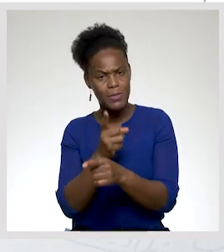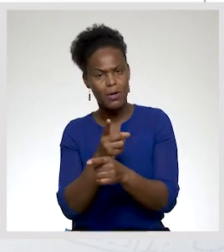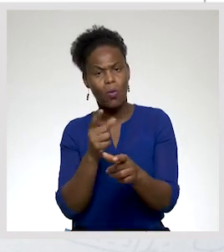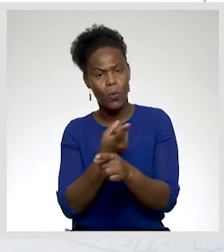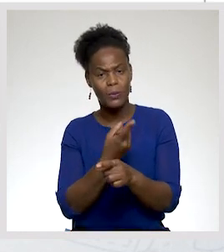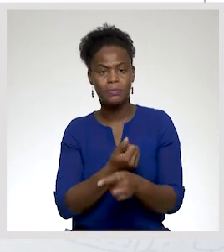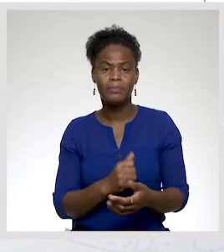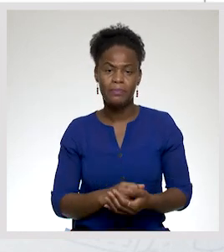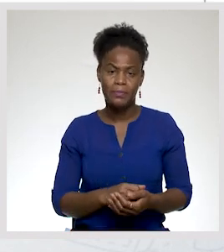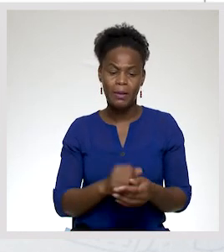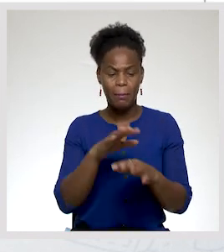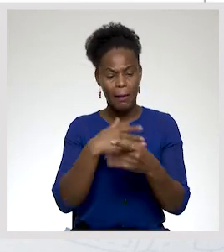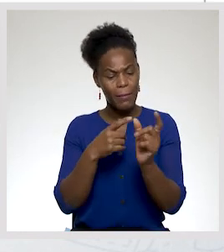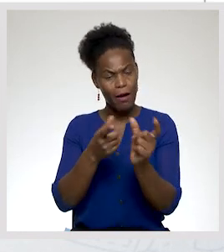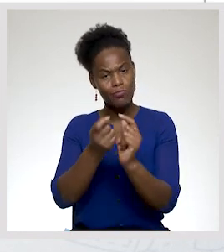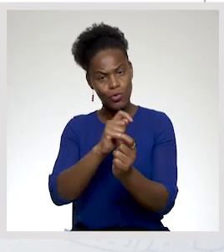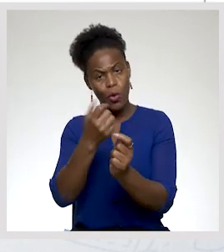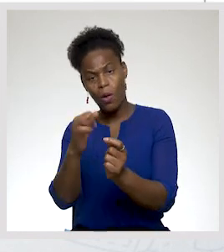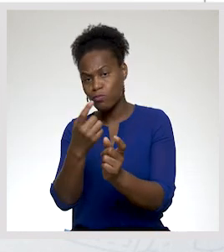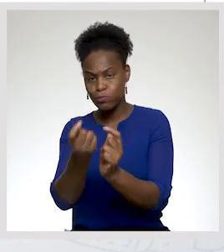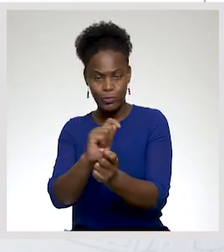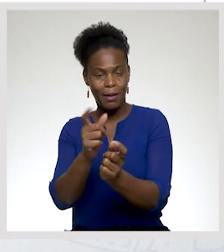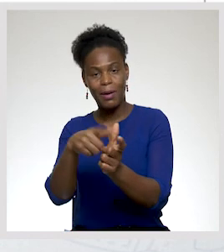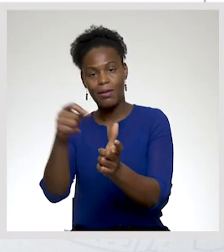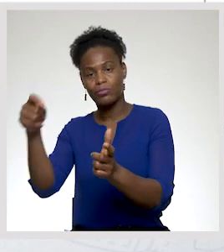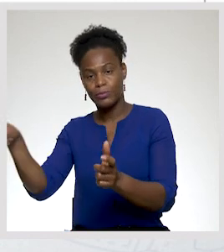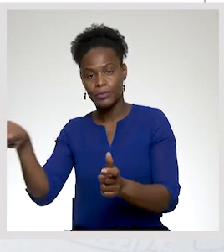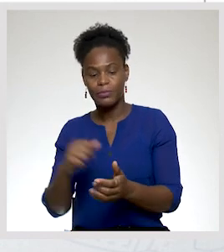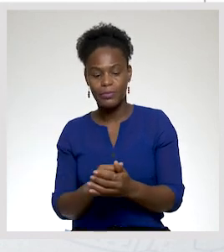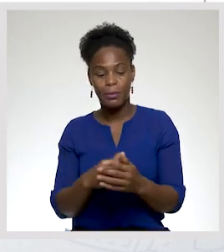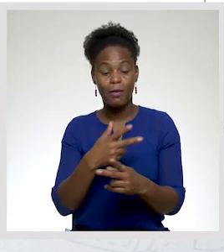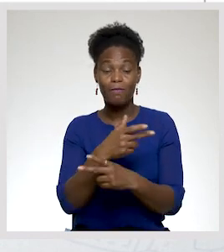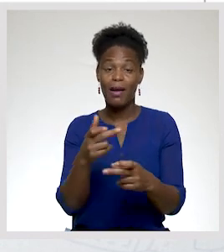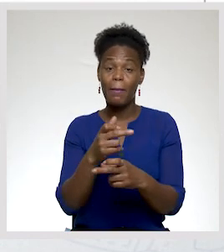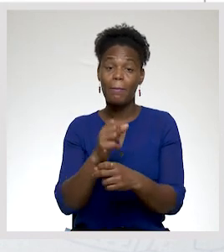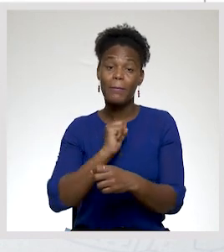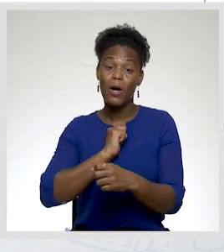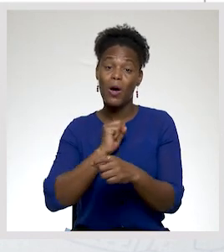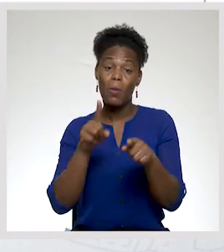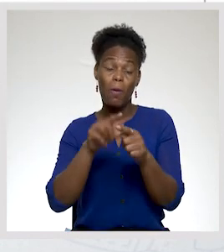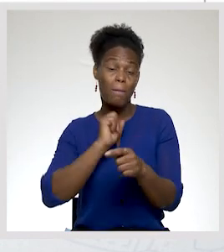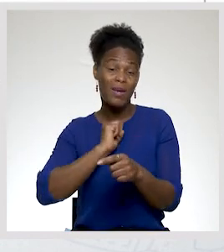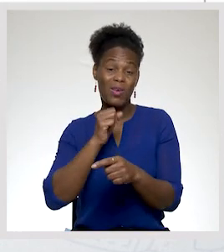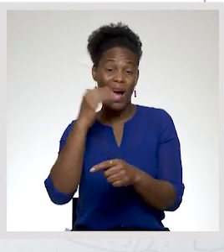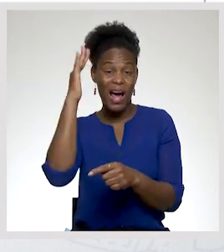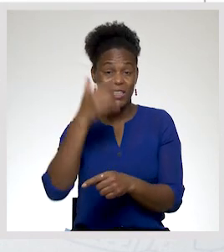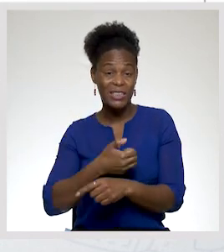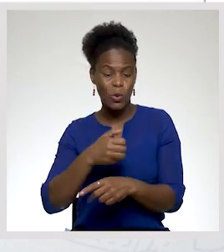a mesma coisa. E por último, temos a frase o meu irmão de 5